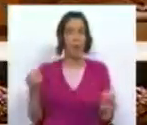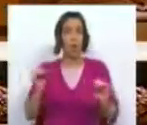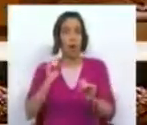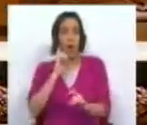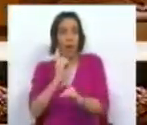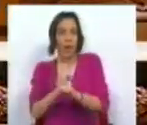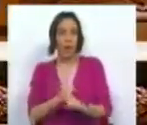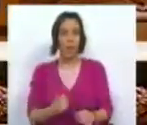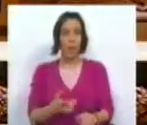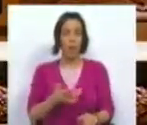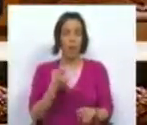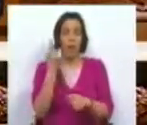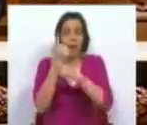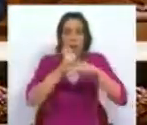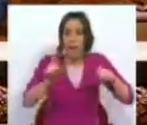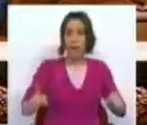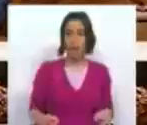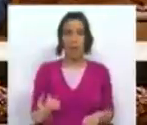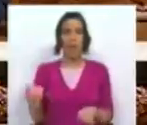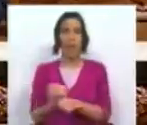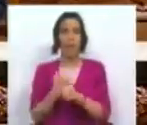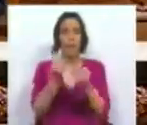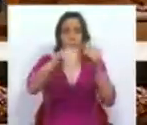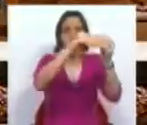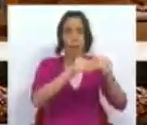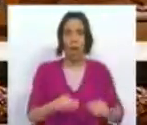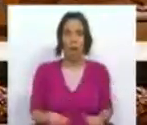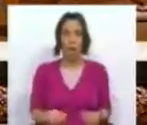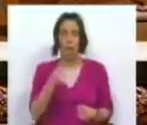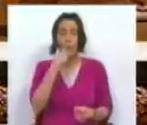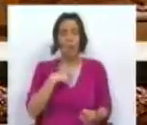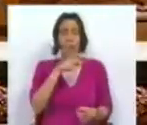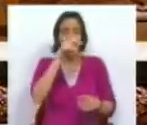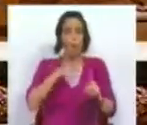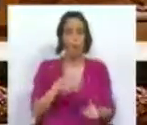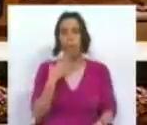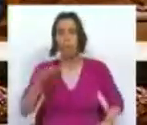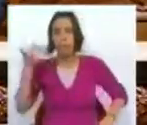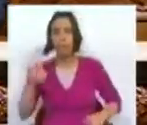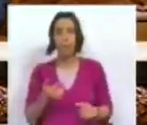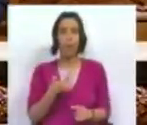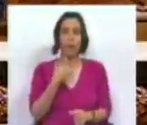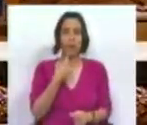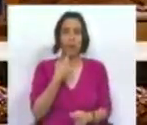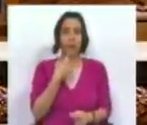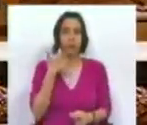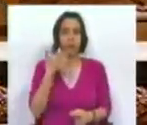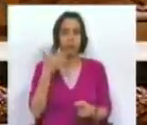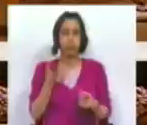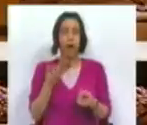falta de rigor, exceções, trabalhos adicionais, erros e omissões,